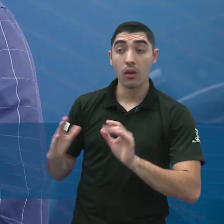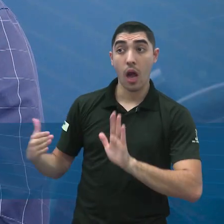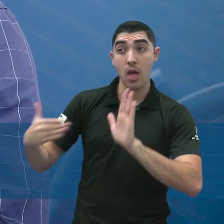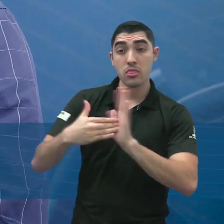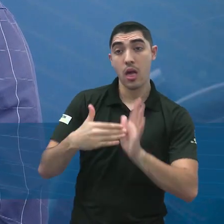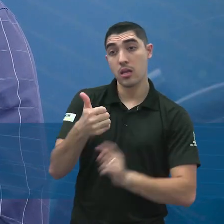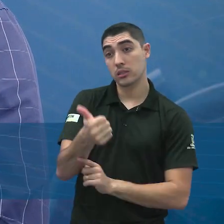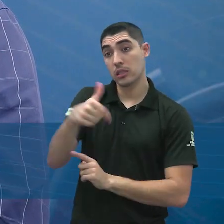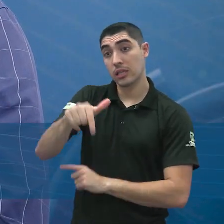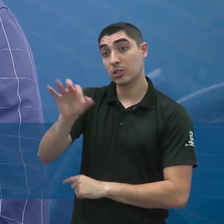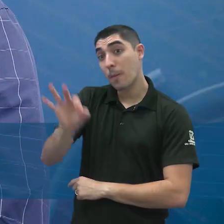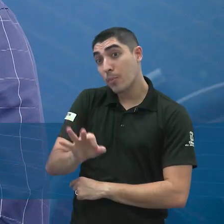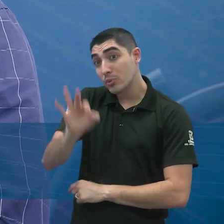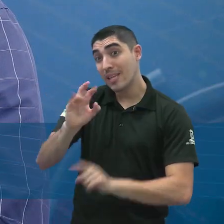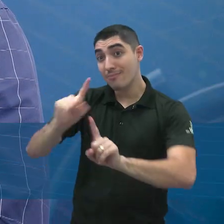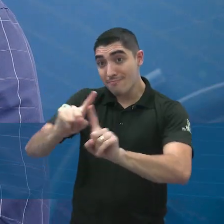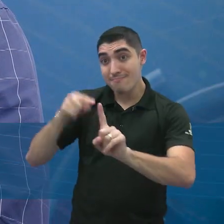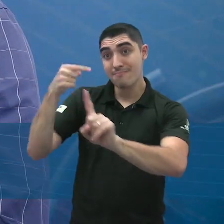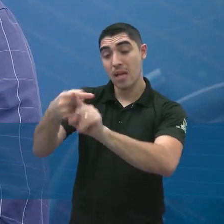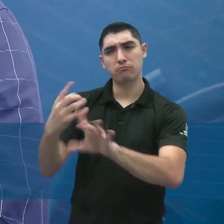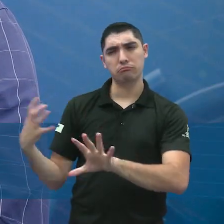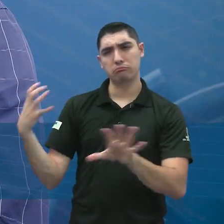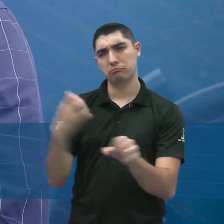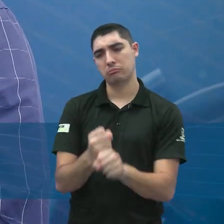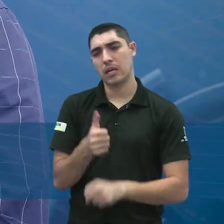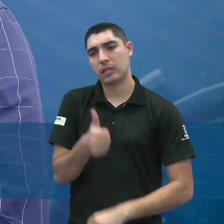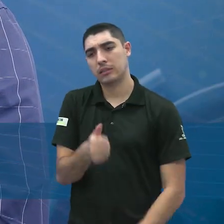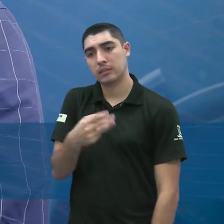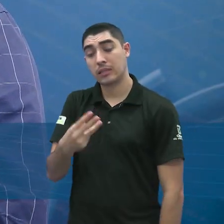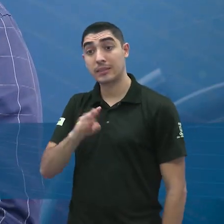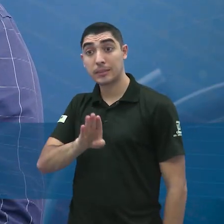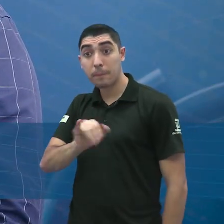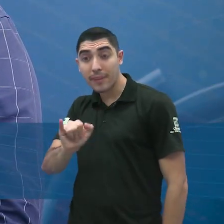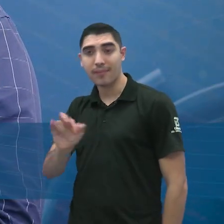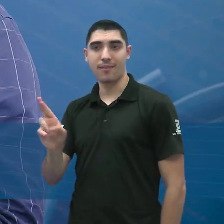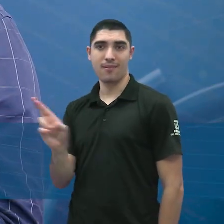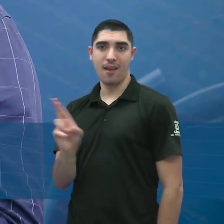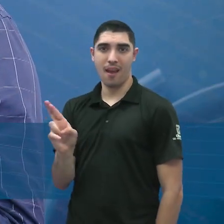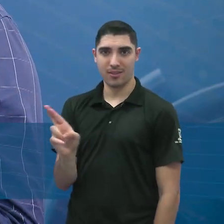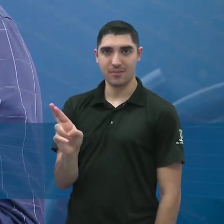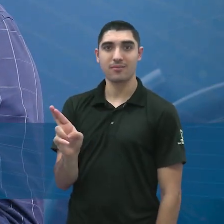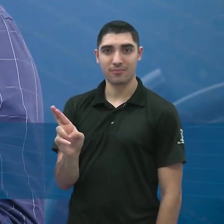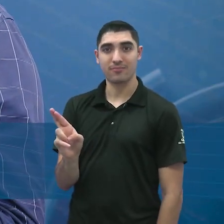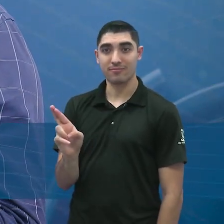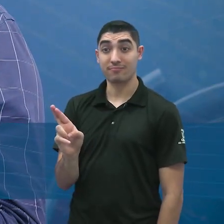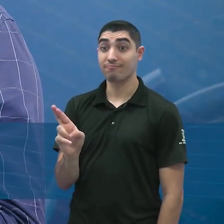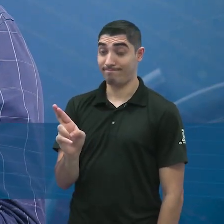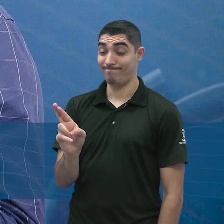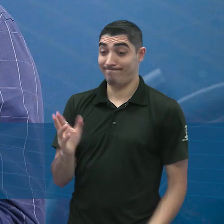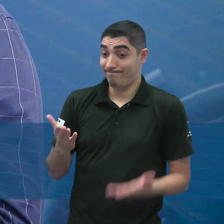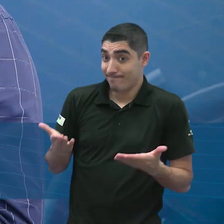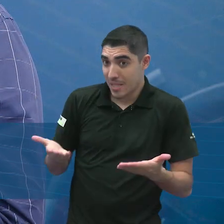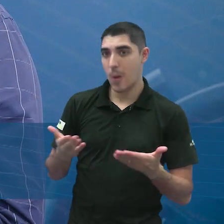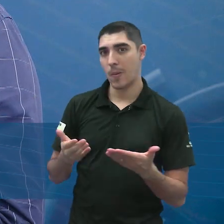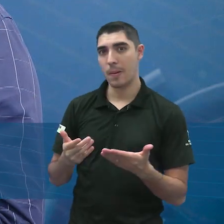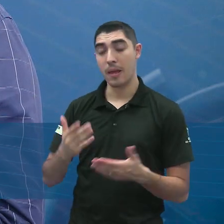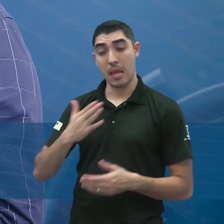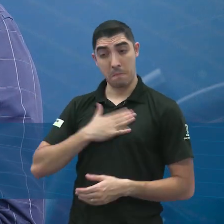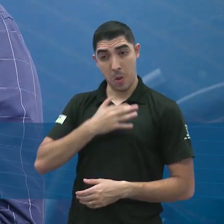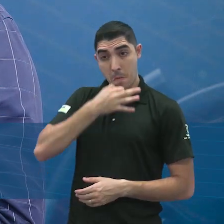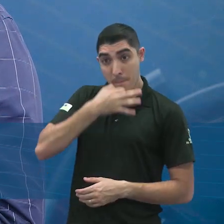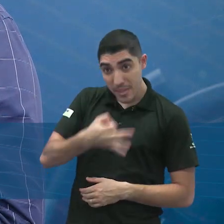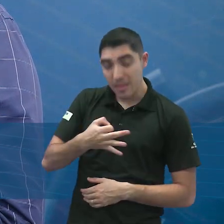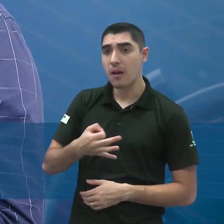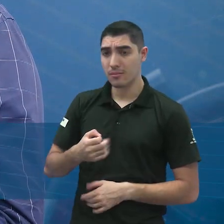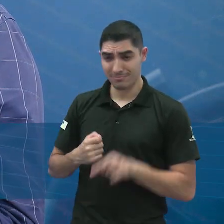de 17%. Então, realmente, a gente está falando de 13 bilhões numa única data super específica do calendário do e-commerce. Então, sim,